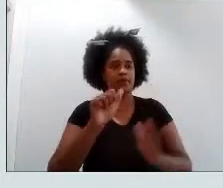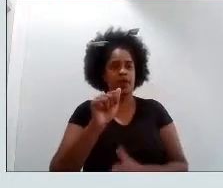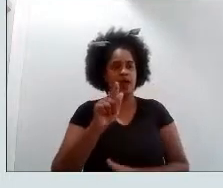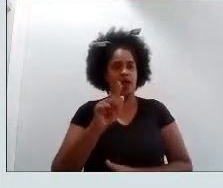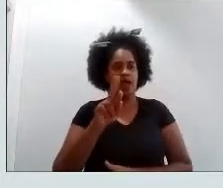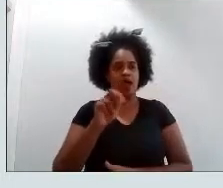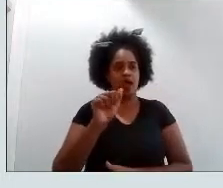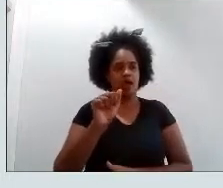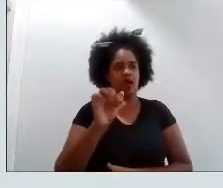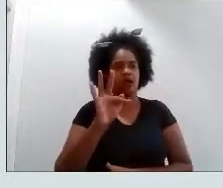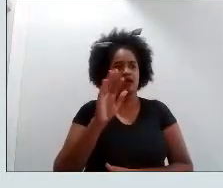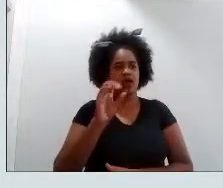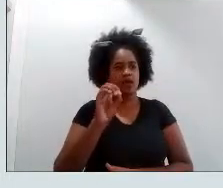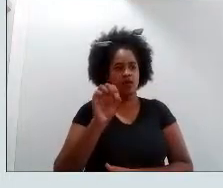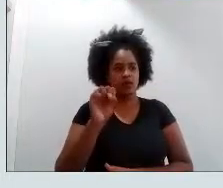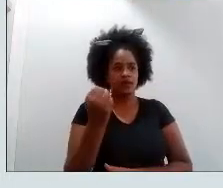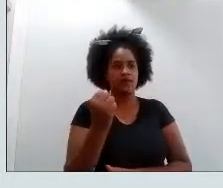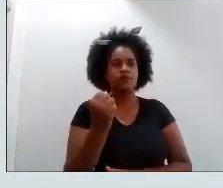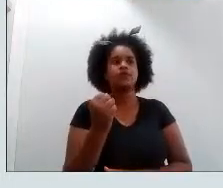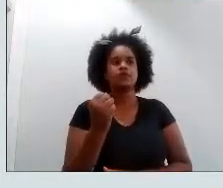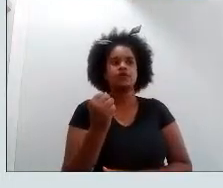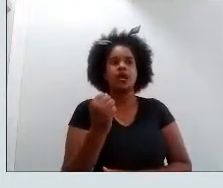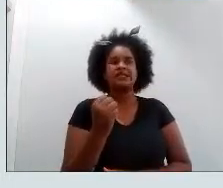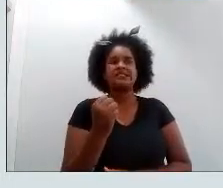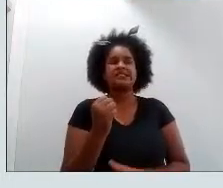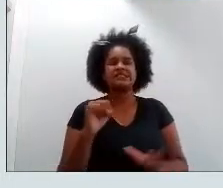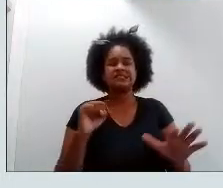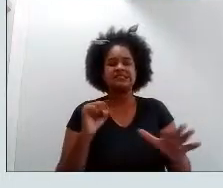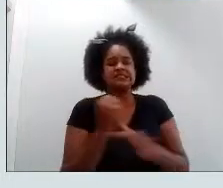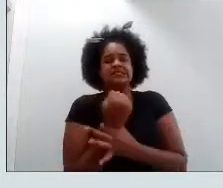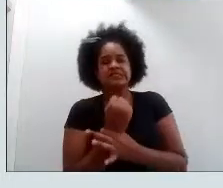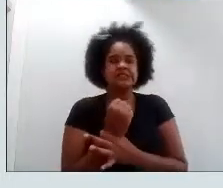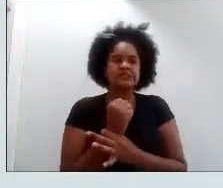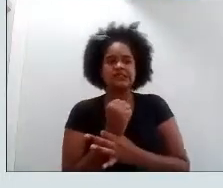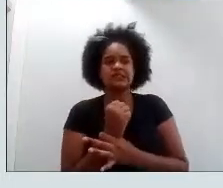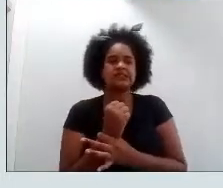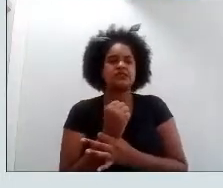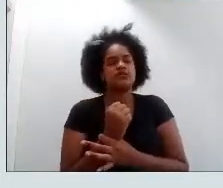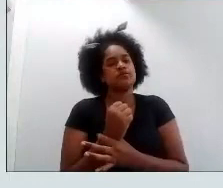evidências seguras para que a gente possa